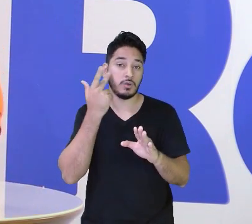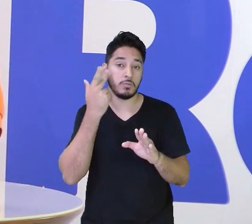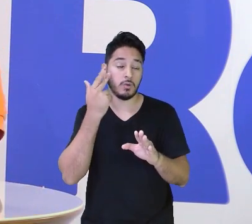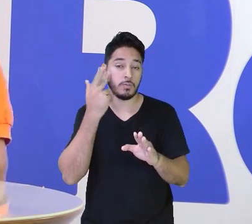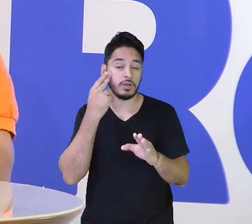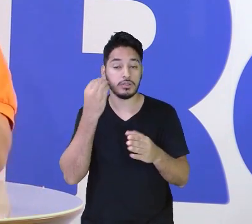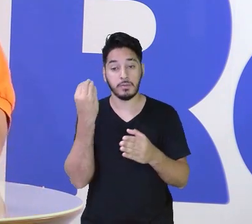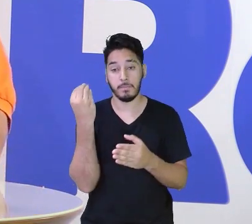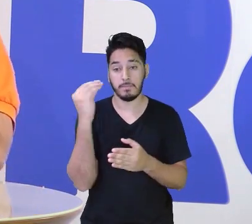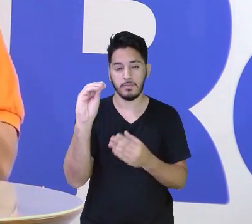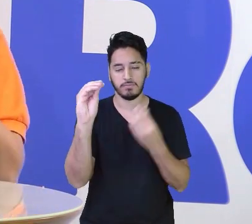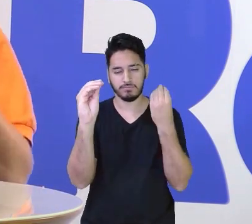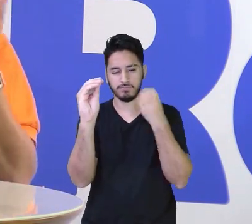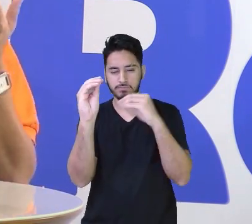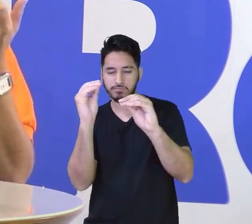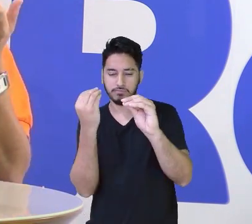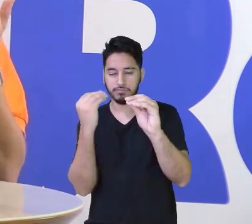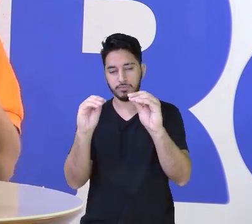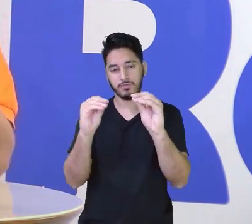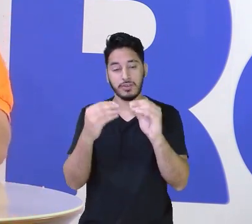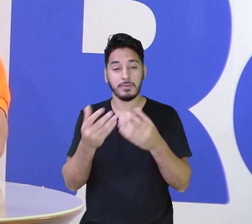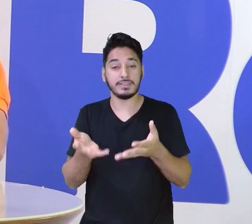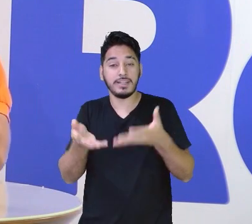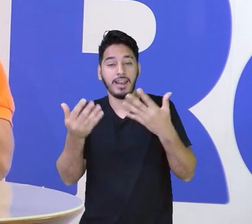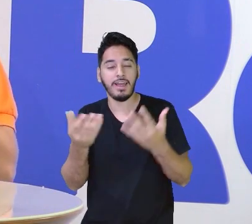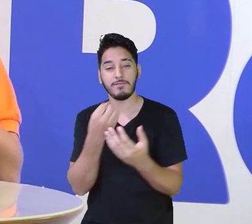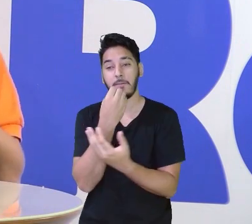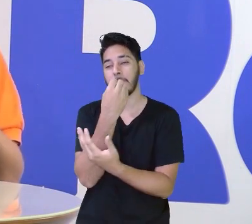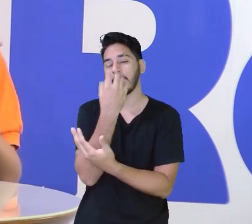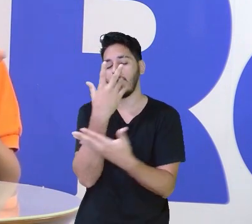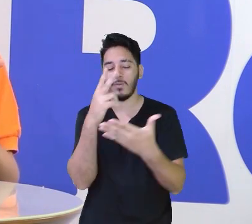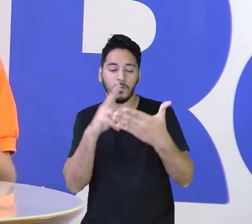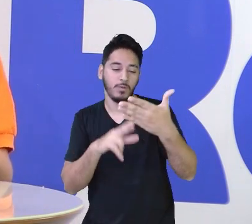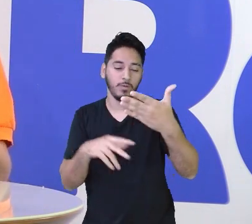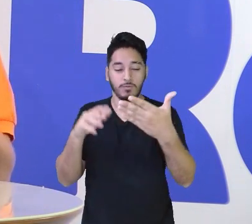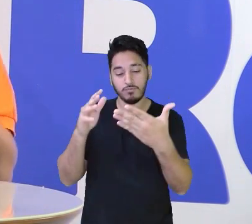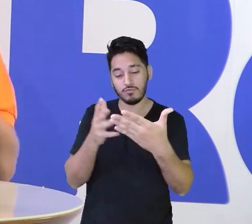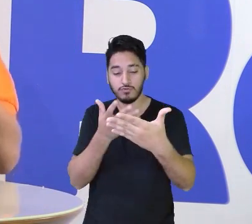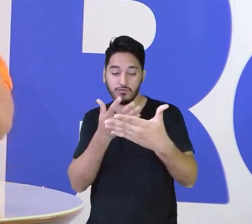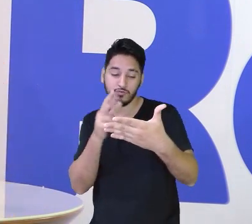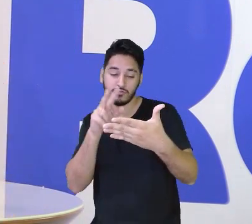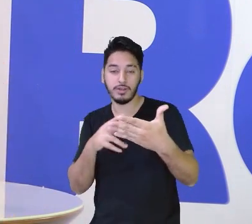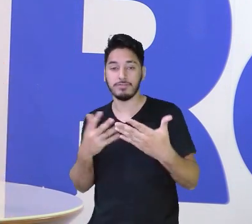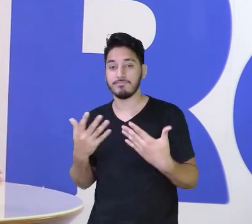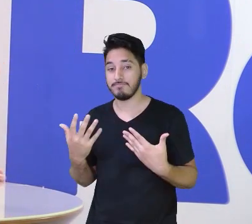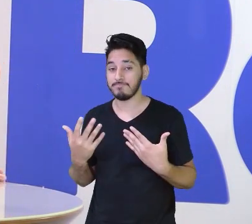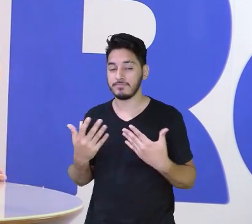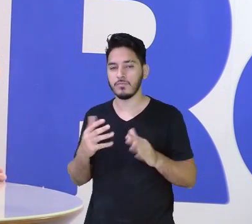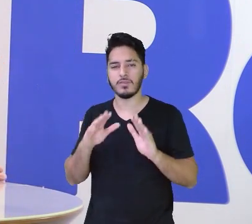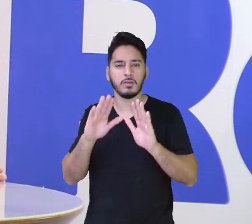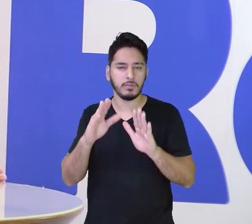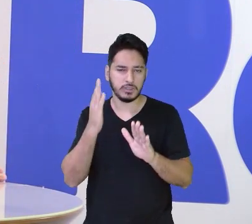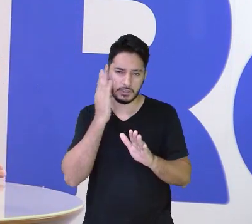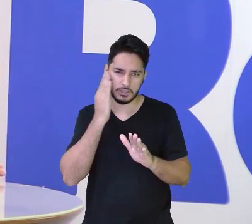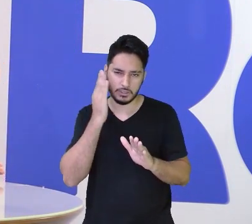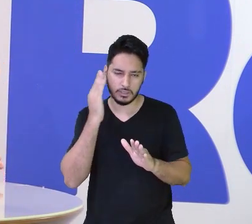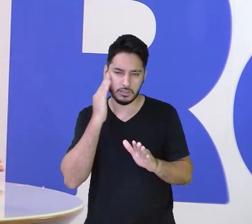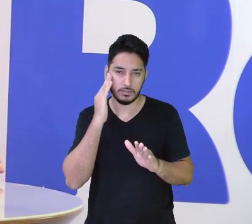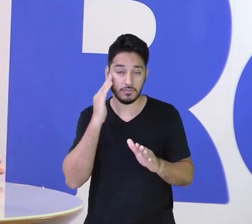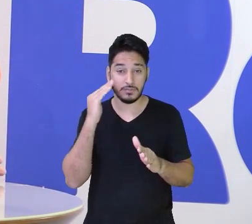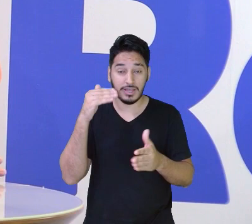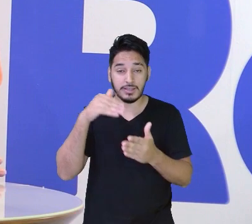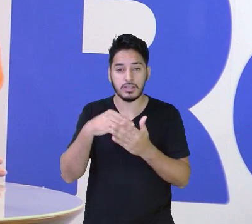se coloca para o som ficar mais leve, para a gente ter mais vontade de fazer a leitura. Mas entendam, até